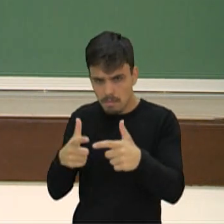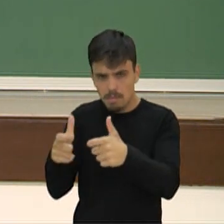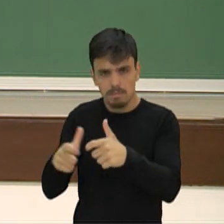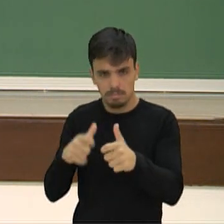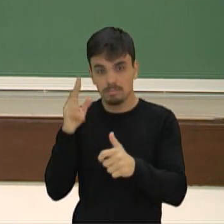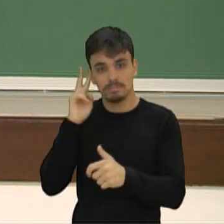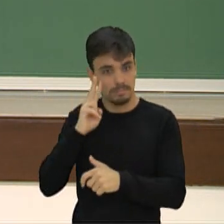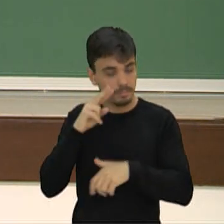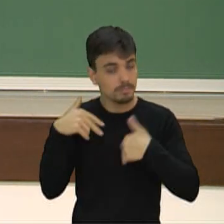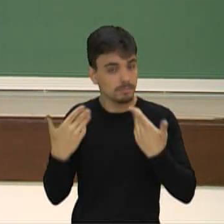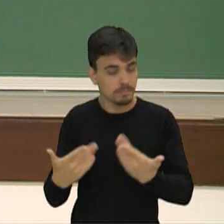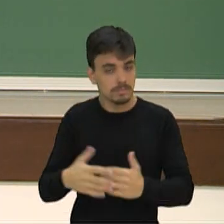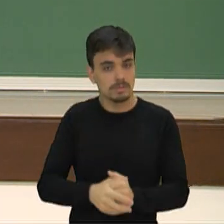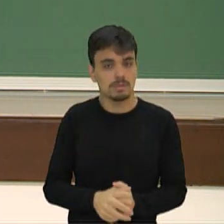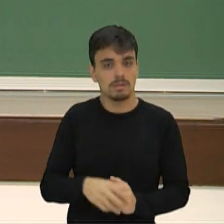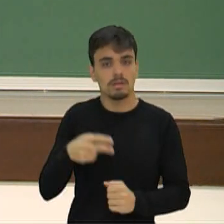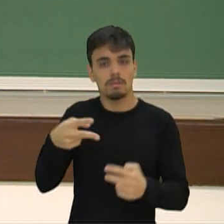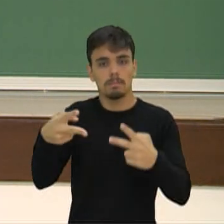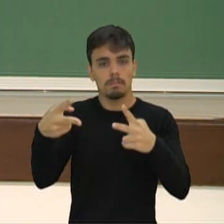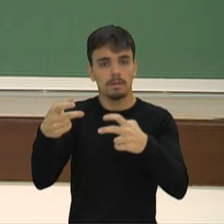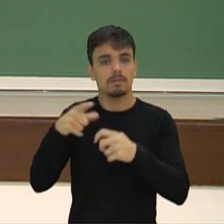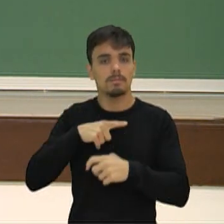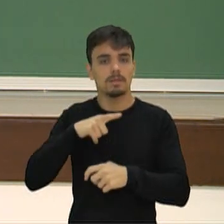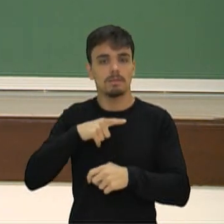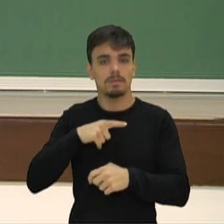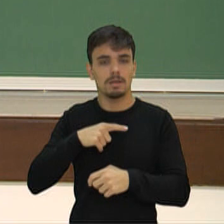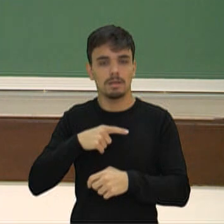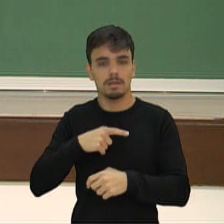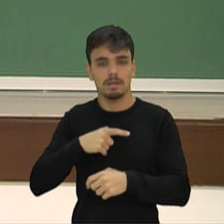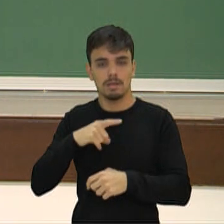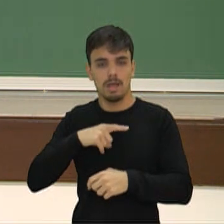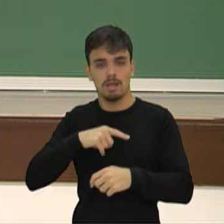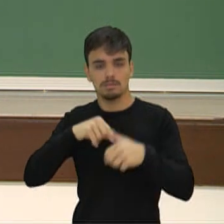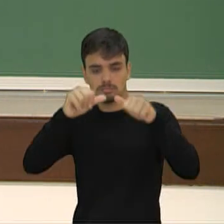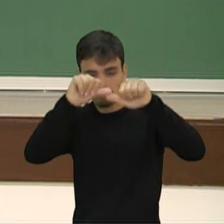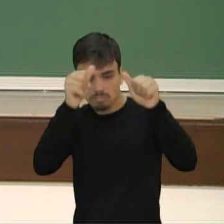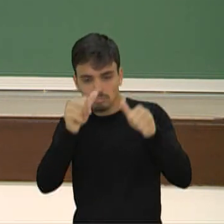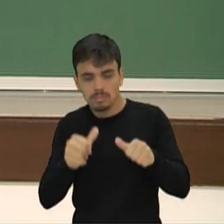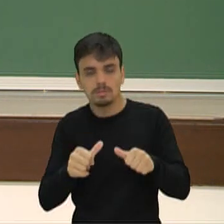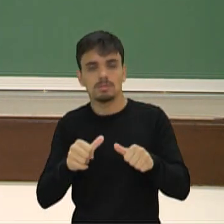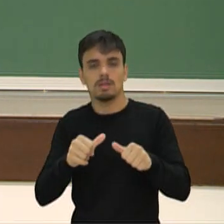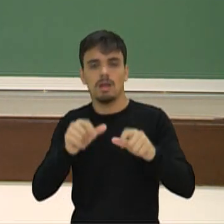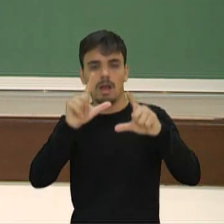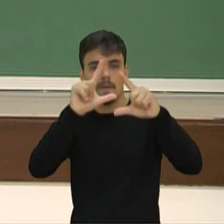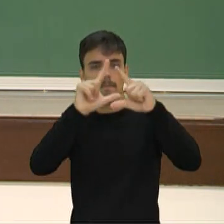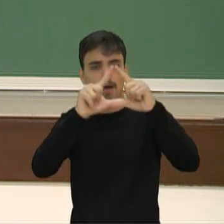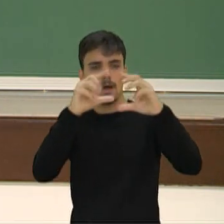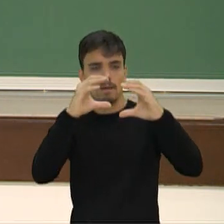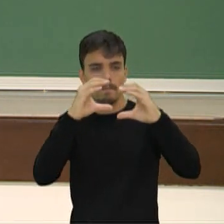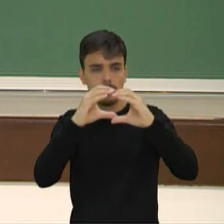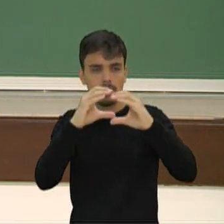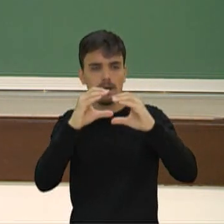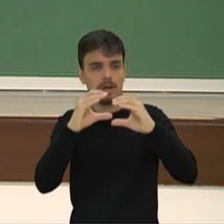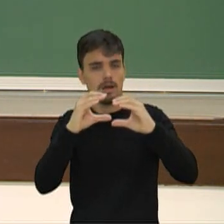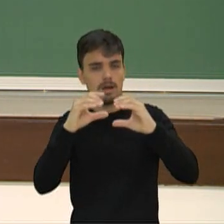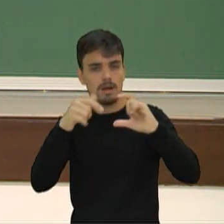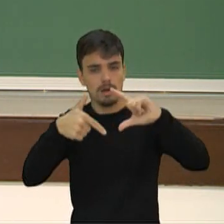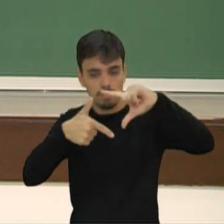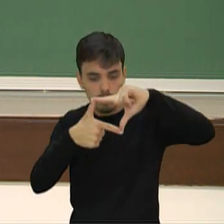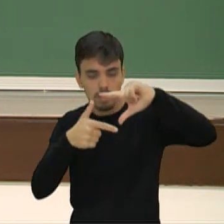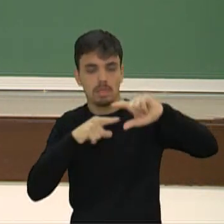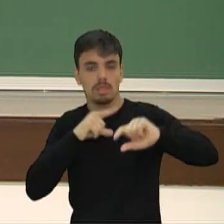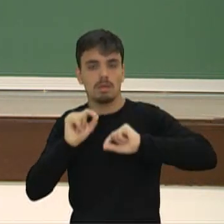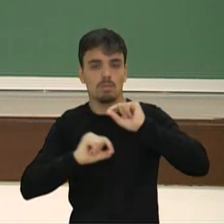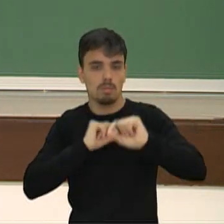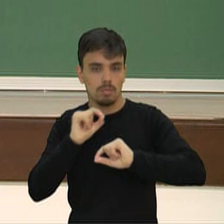for analisar ali, os códigos que tem ali, ou as figuras que estão associados às cores, você pode olhar que